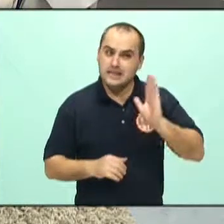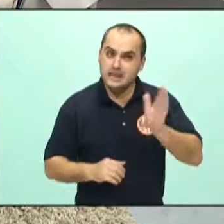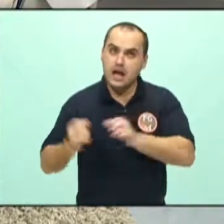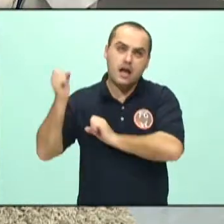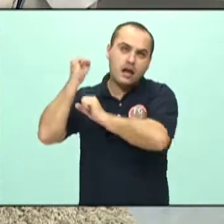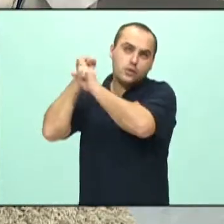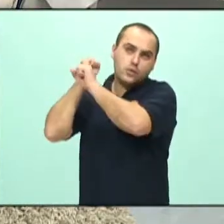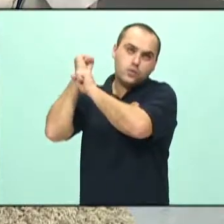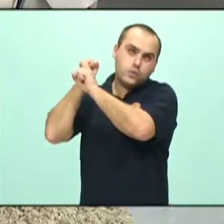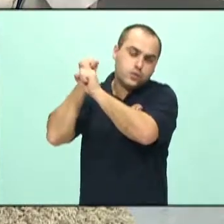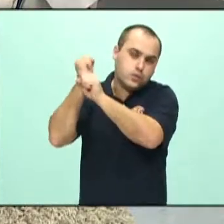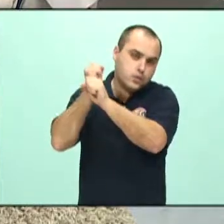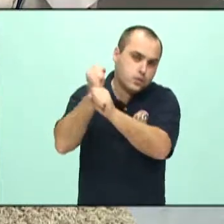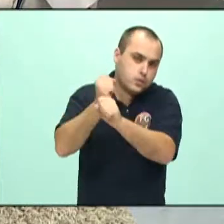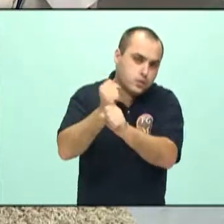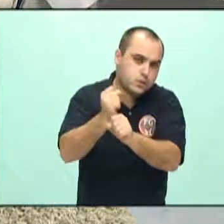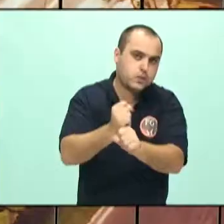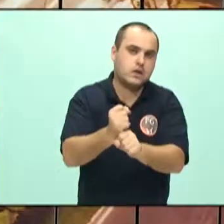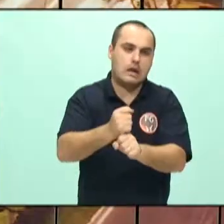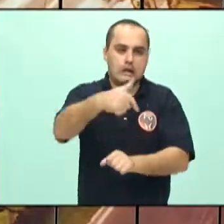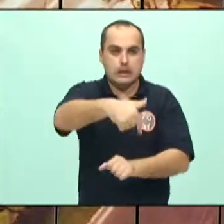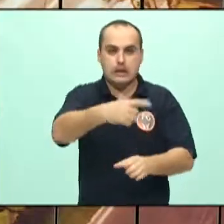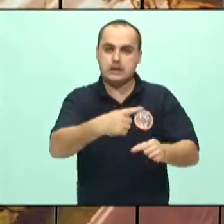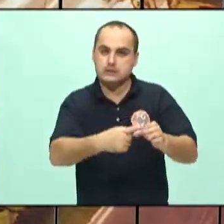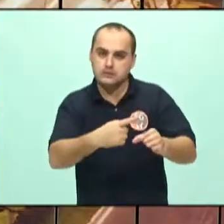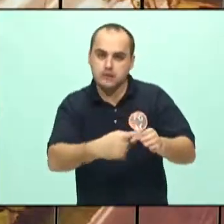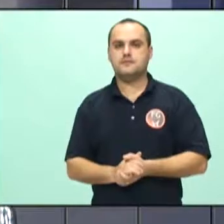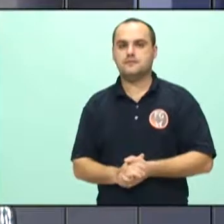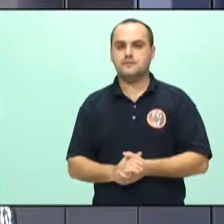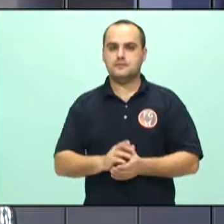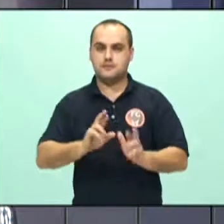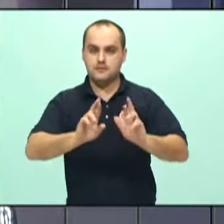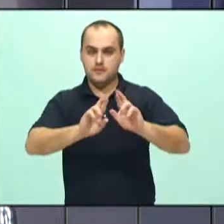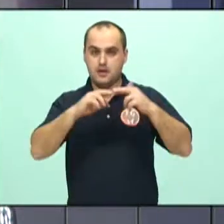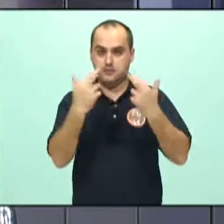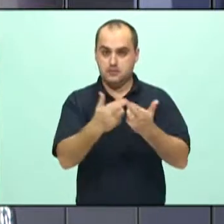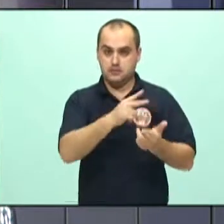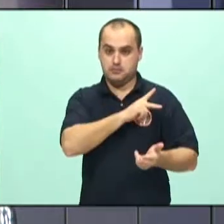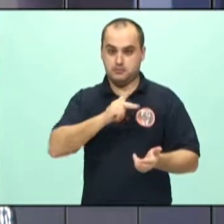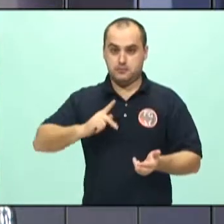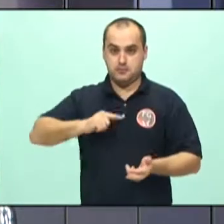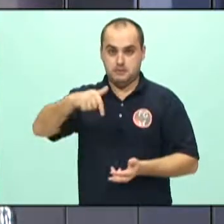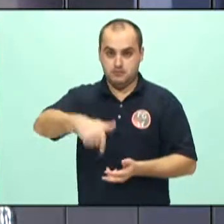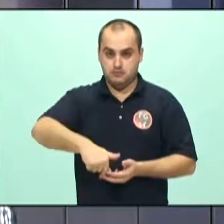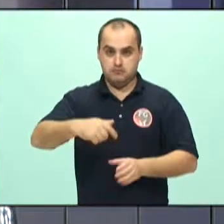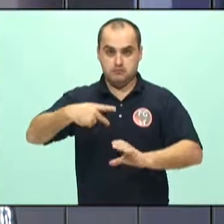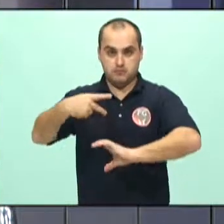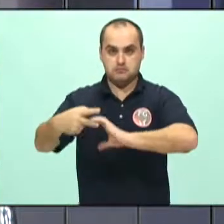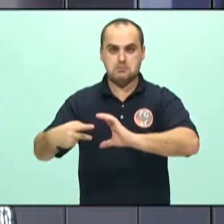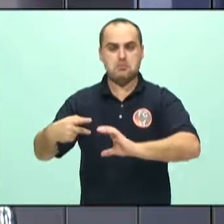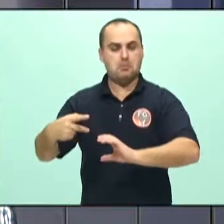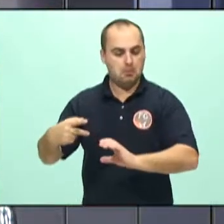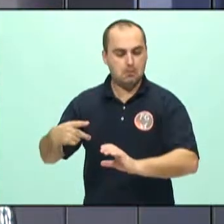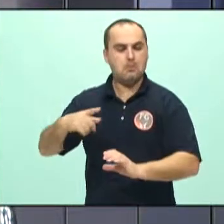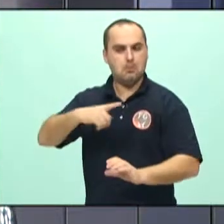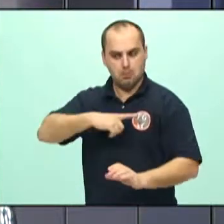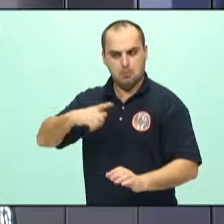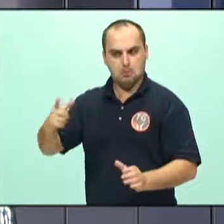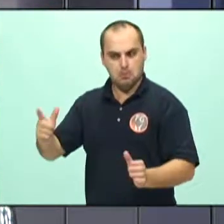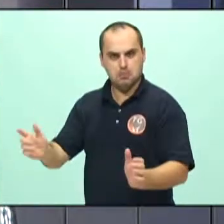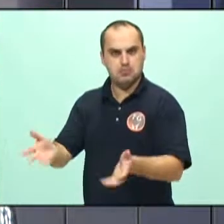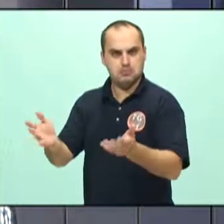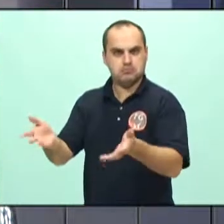os representantes do próprio EMOSC, e disseram não ser possível a instalação do EMOSC na nossa cidade, e